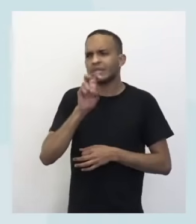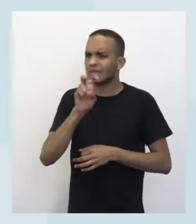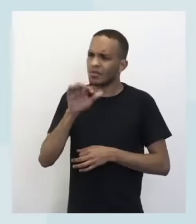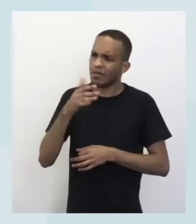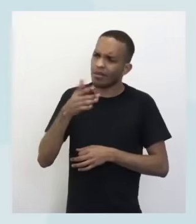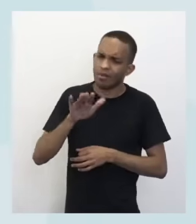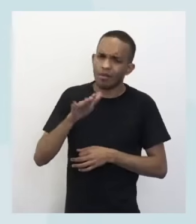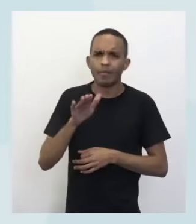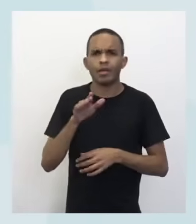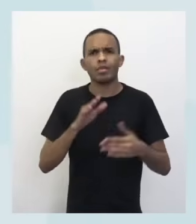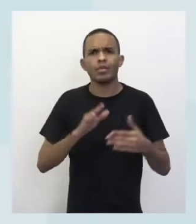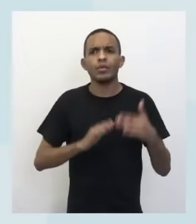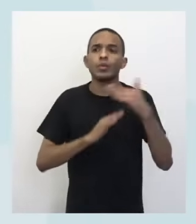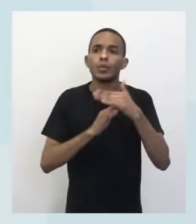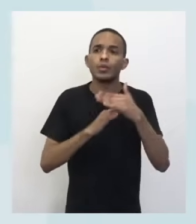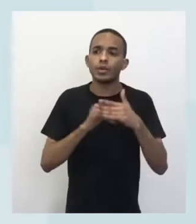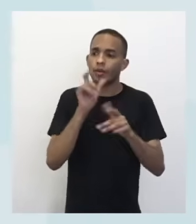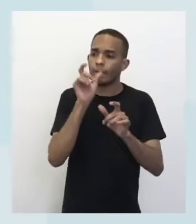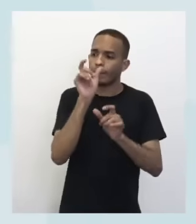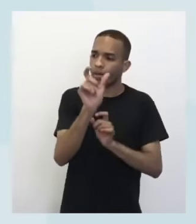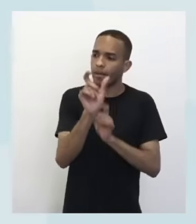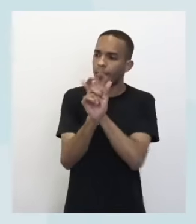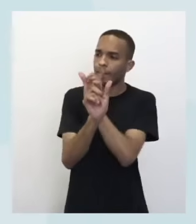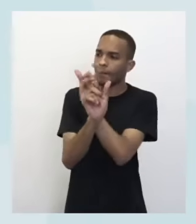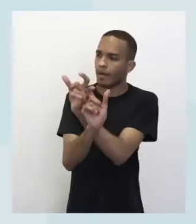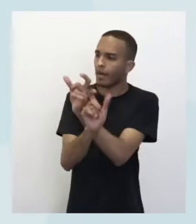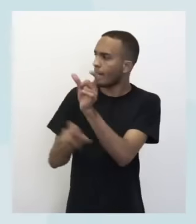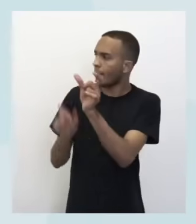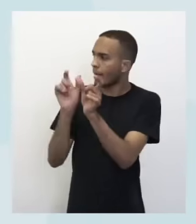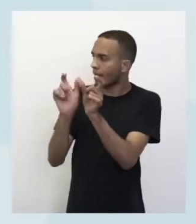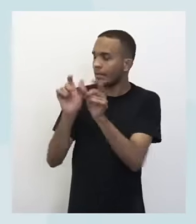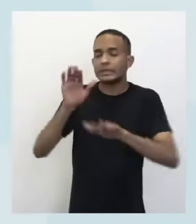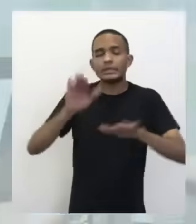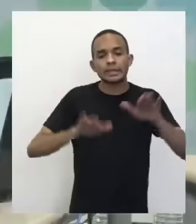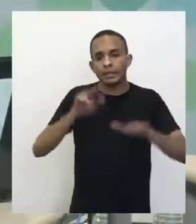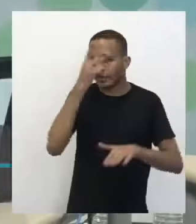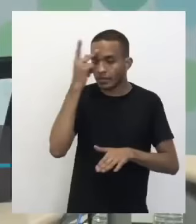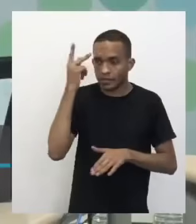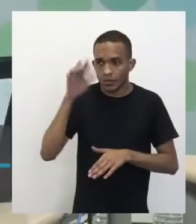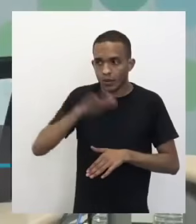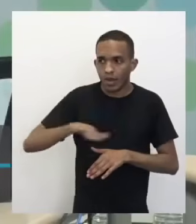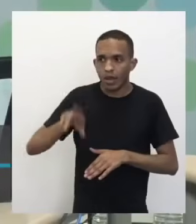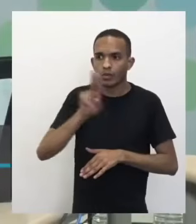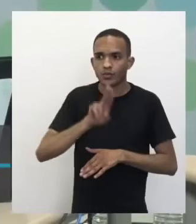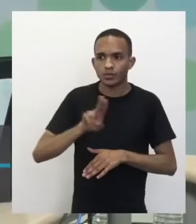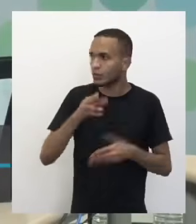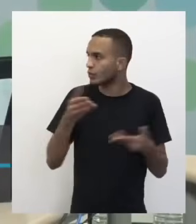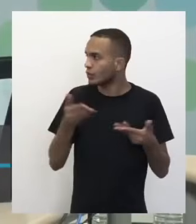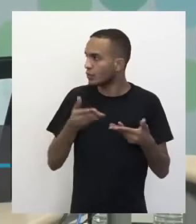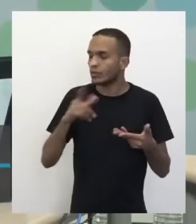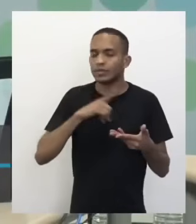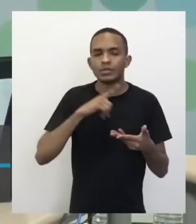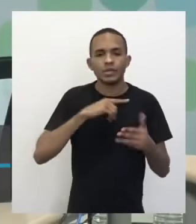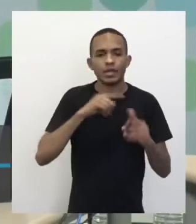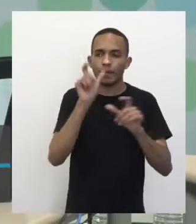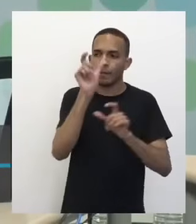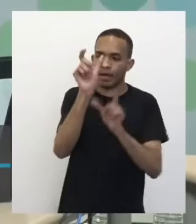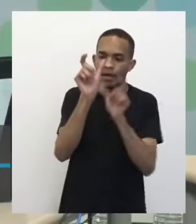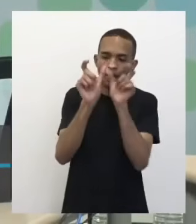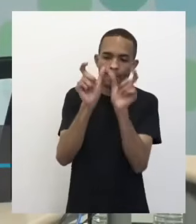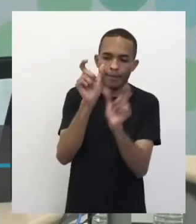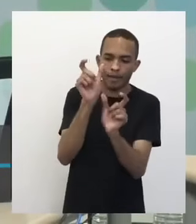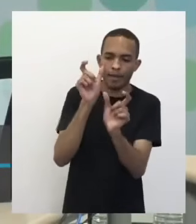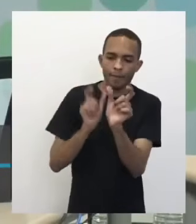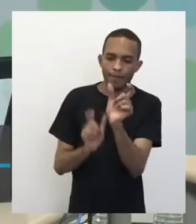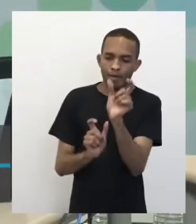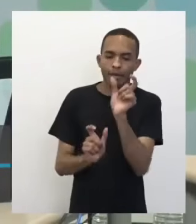máximo, um ao lado do outro. É que dependendo da pessoa que está fazendo a tirinha, hoje a gente encontra uma abaixo da outra, às